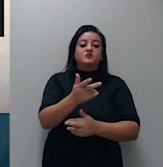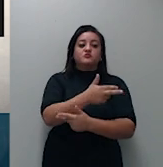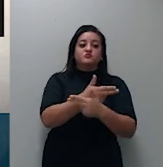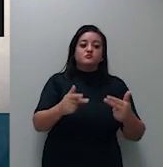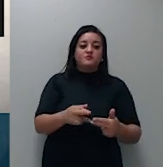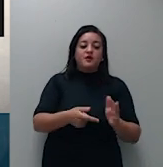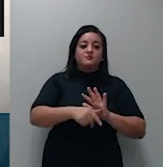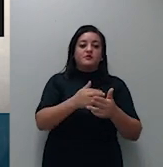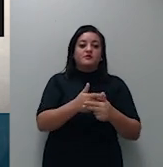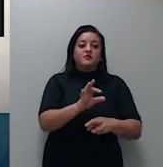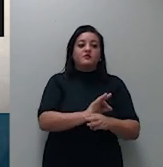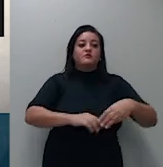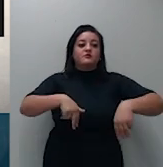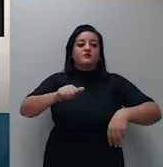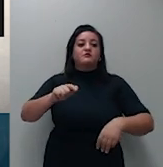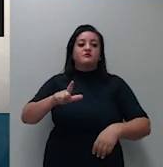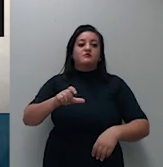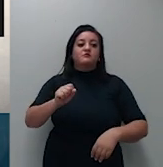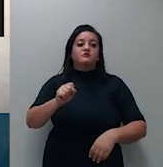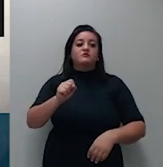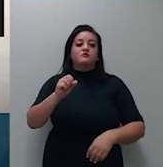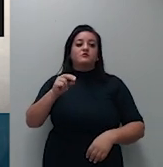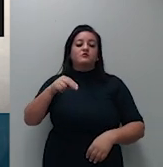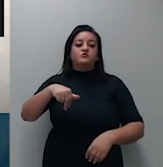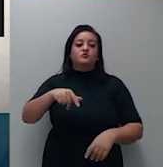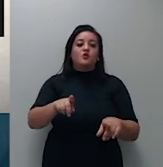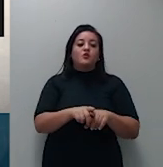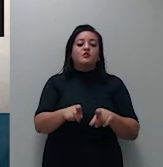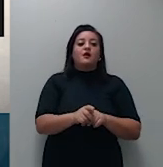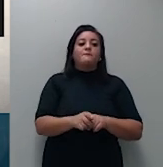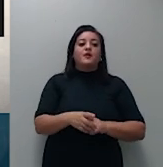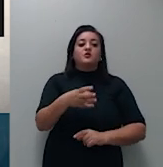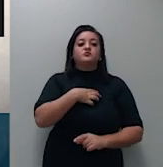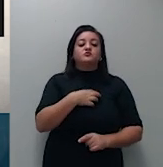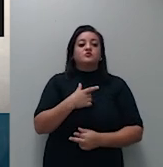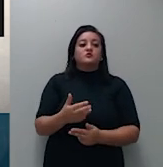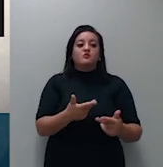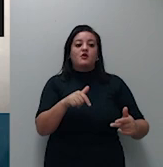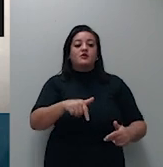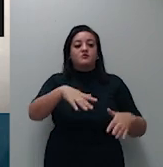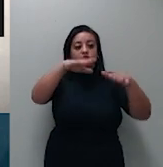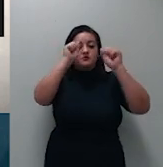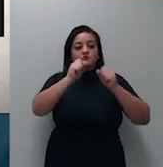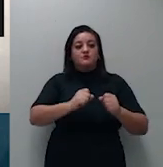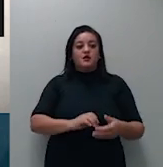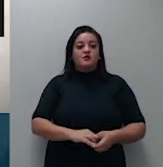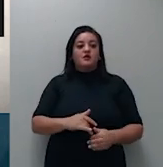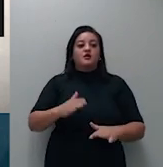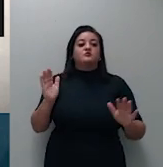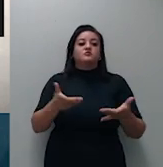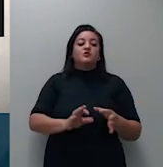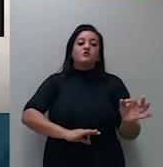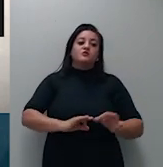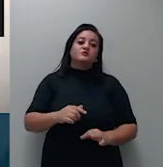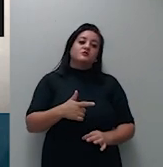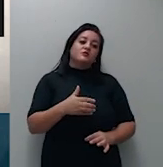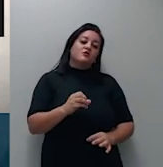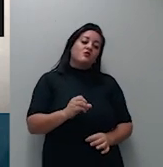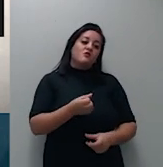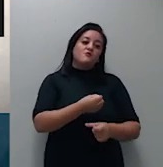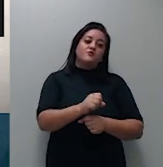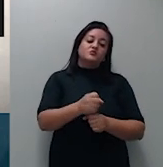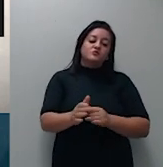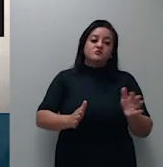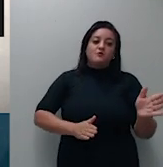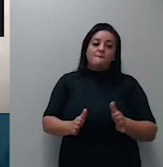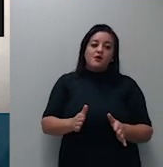partilha presidente do ministro Nilson Naves e da mesma forma esta corte superior Já se mudou o que é de 20